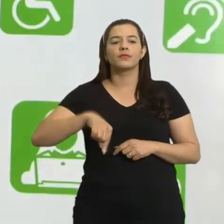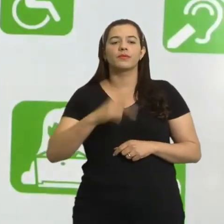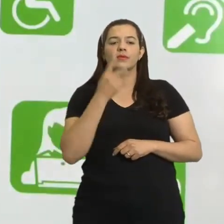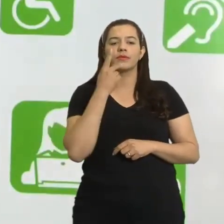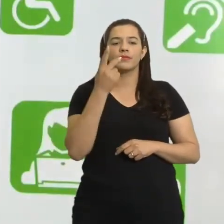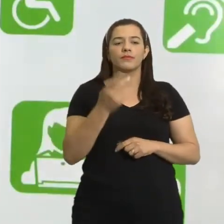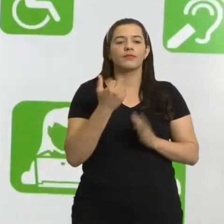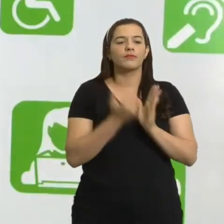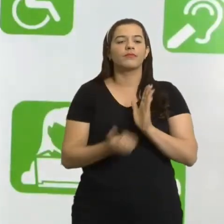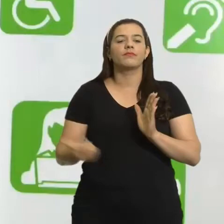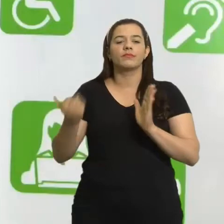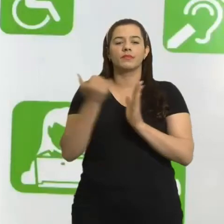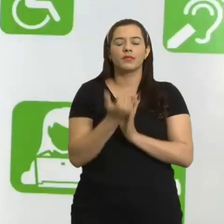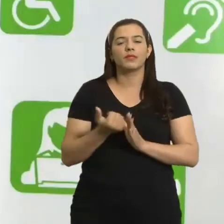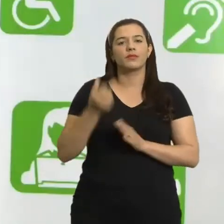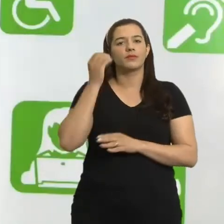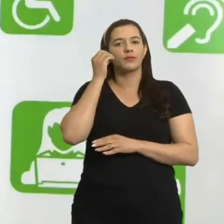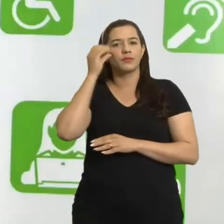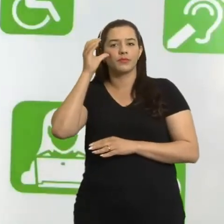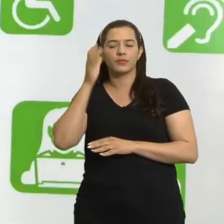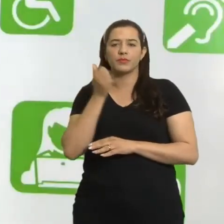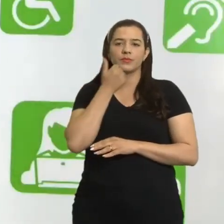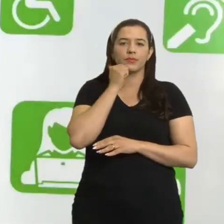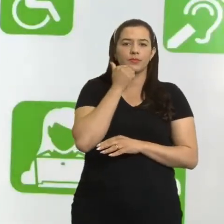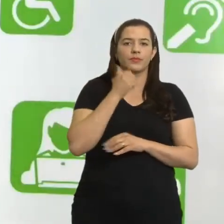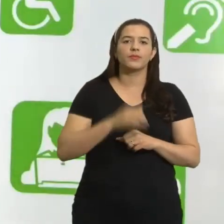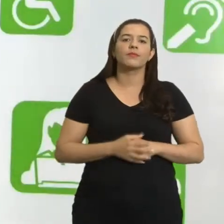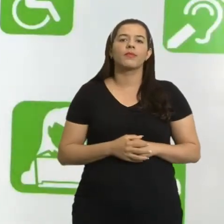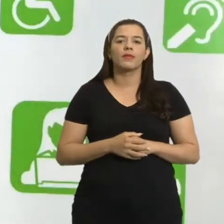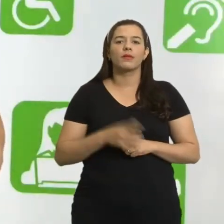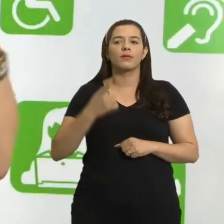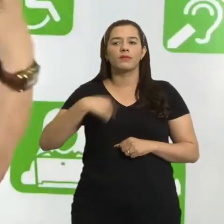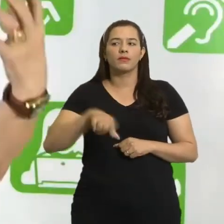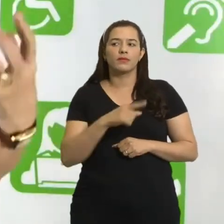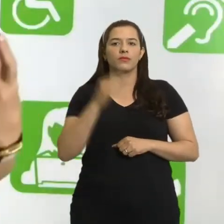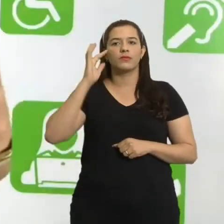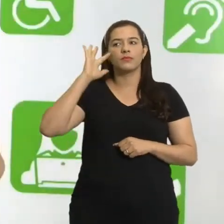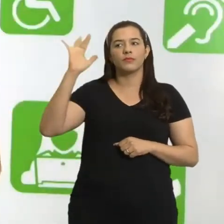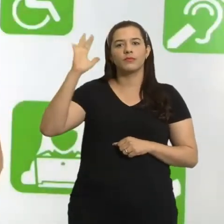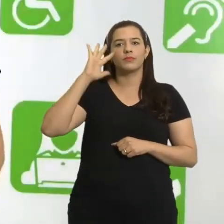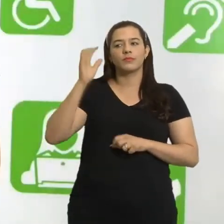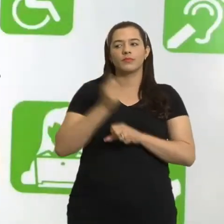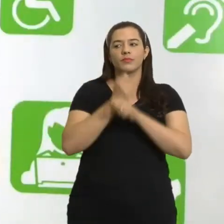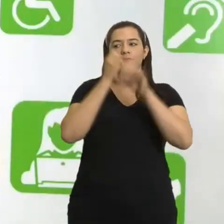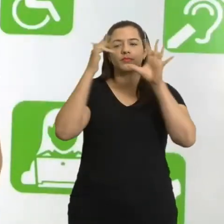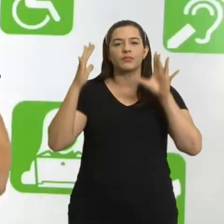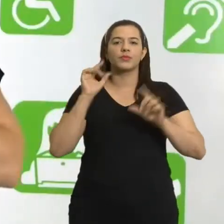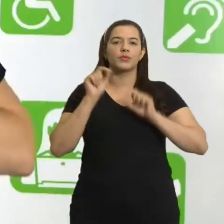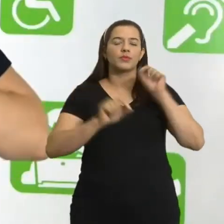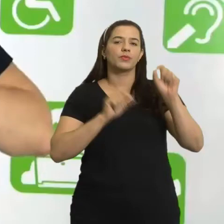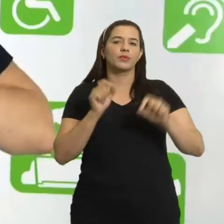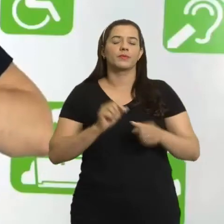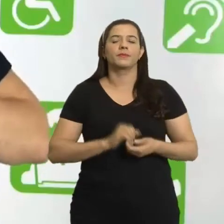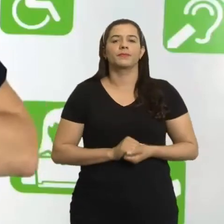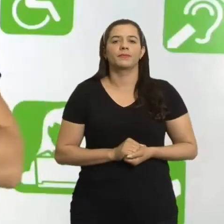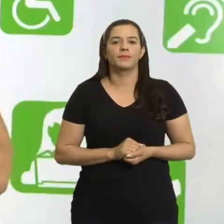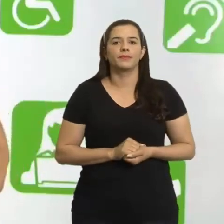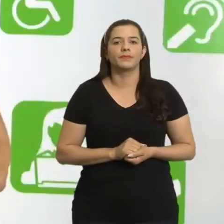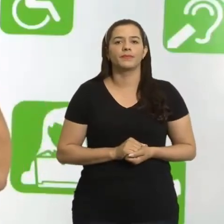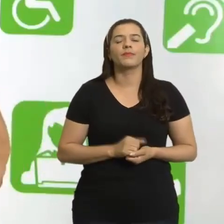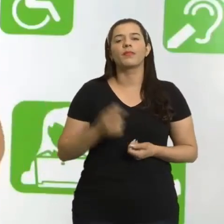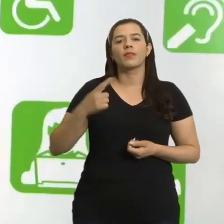sobre esse conhecimento científico, nós temos que imaginar da seguinte forma.